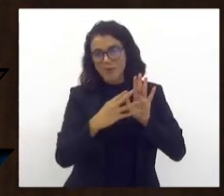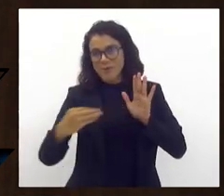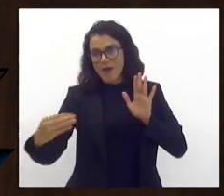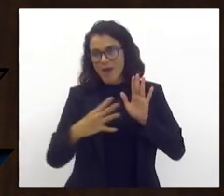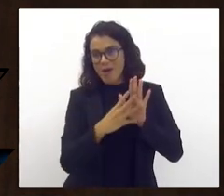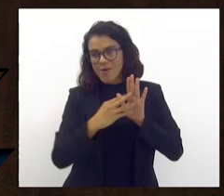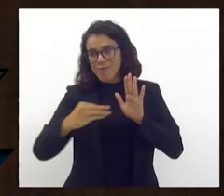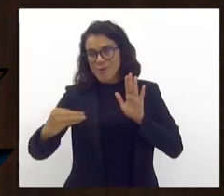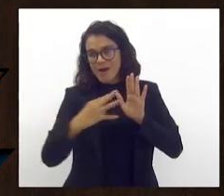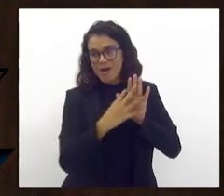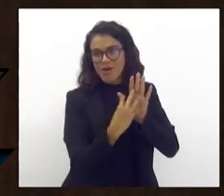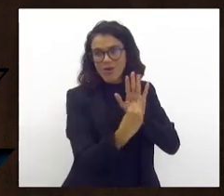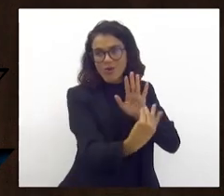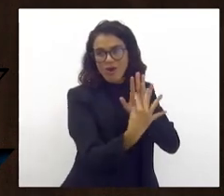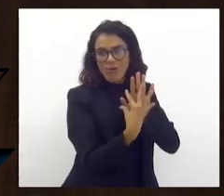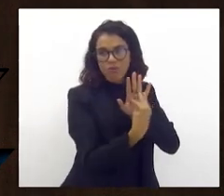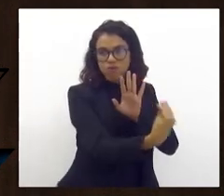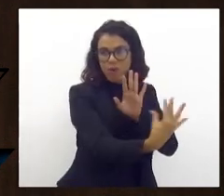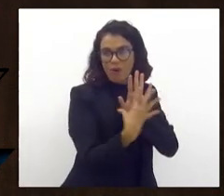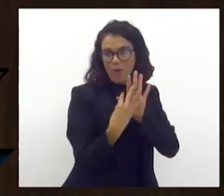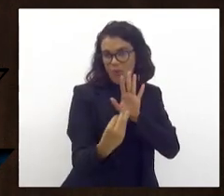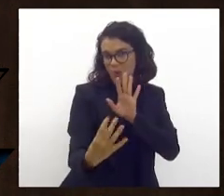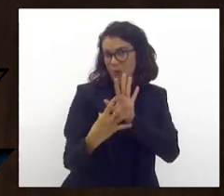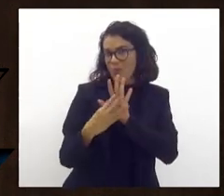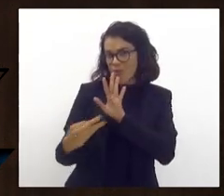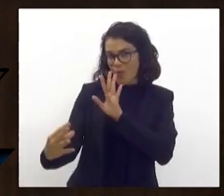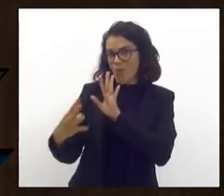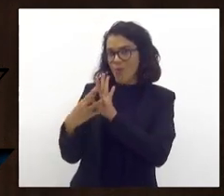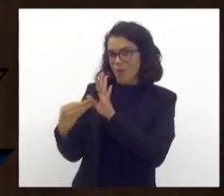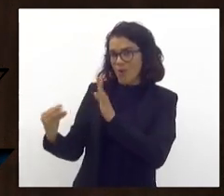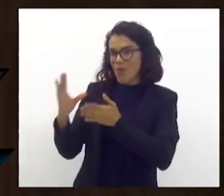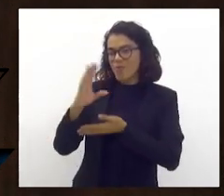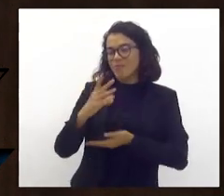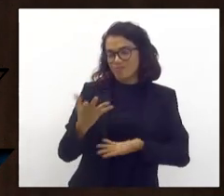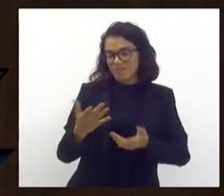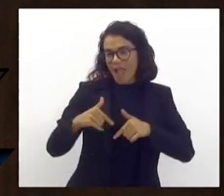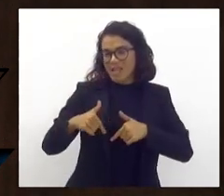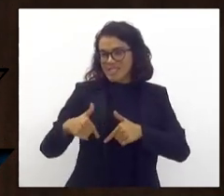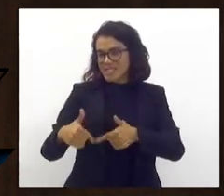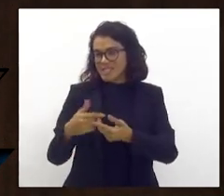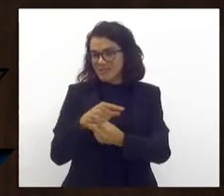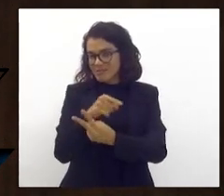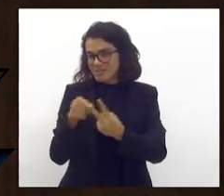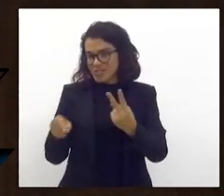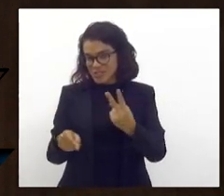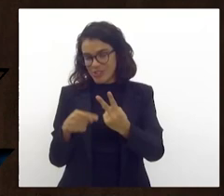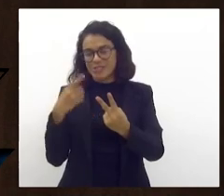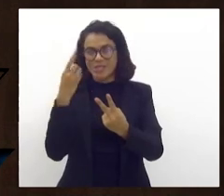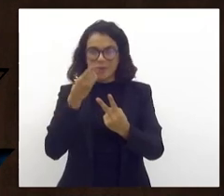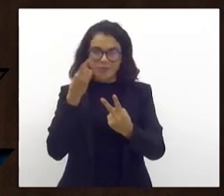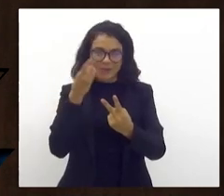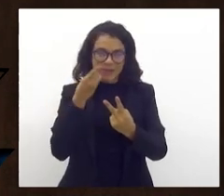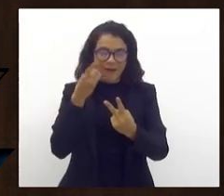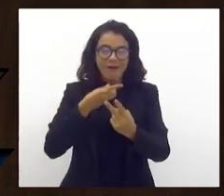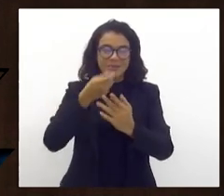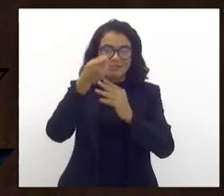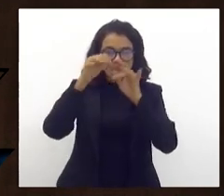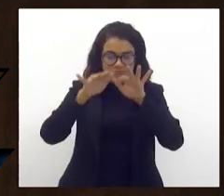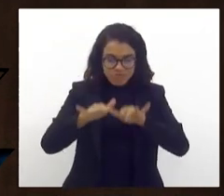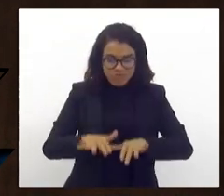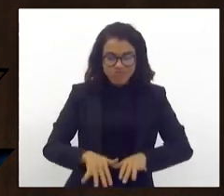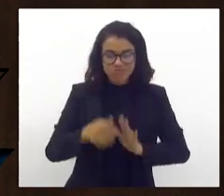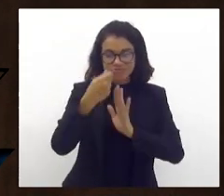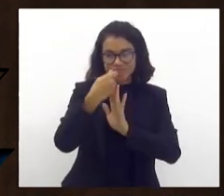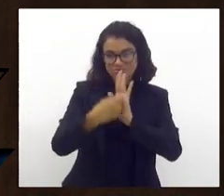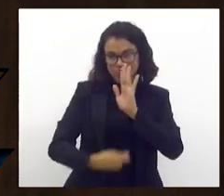certamente reproduzir a iniciativa do deputado Vinícius Cozzolino e do meu